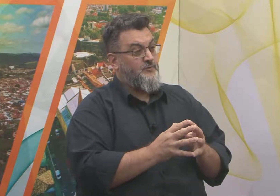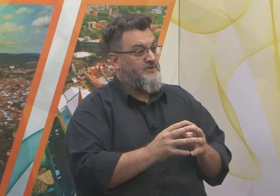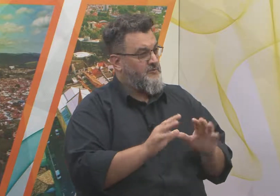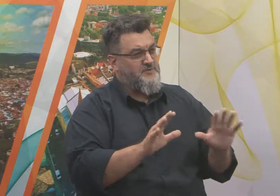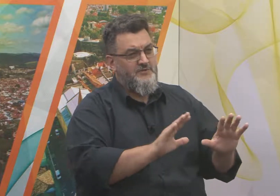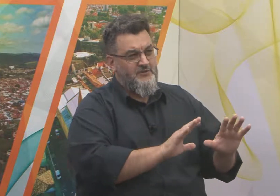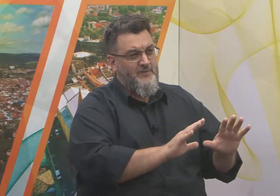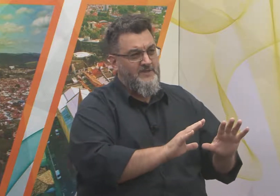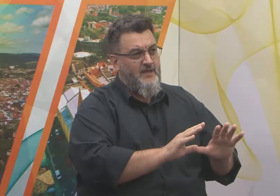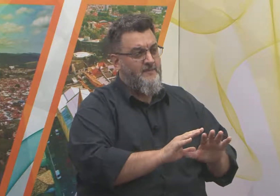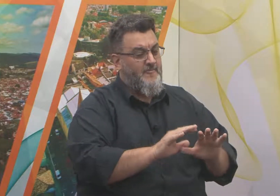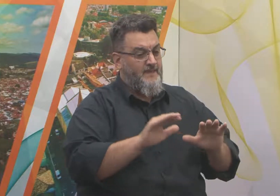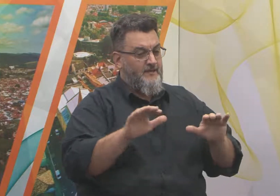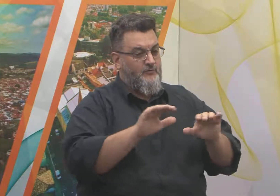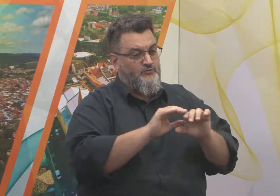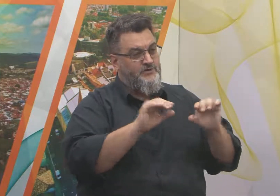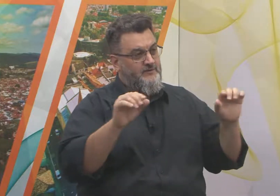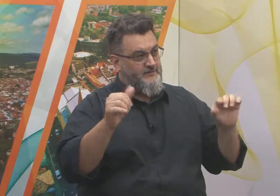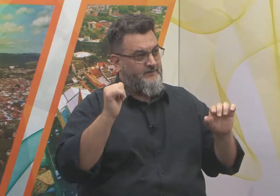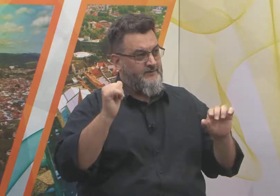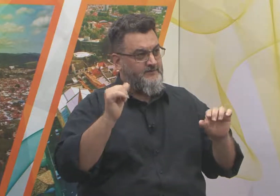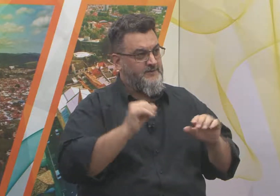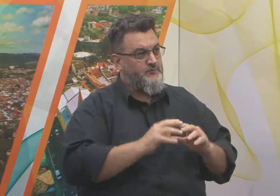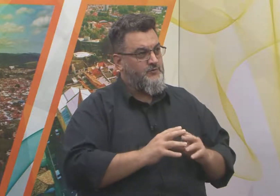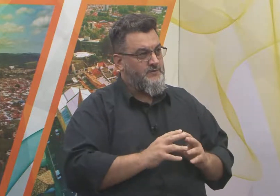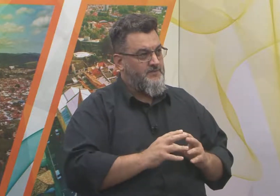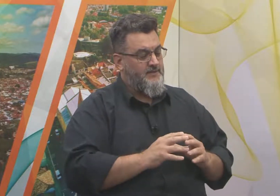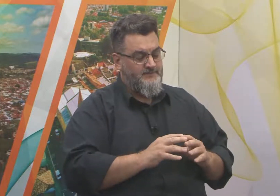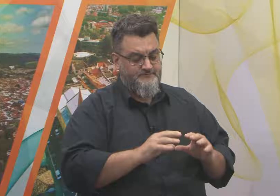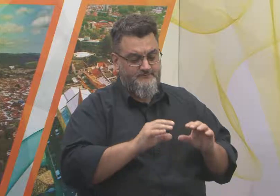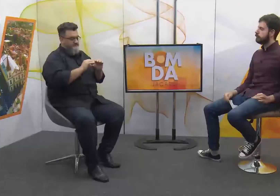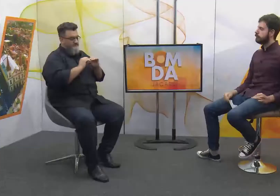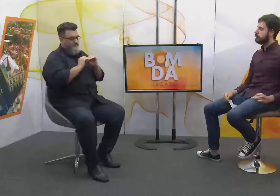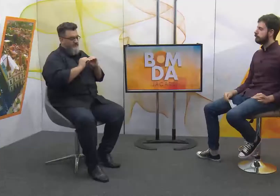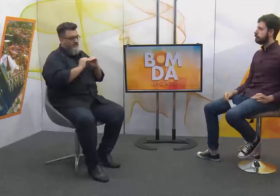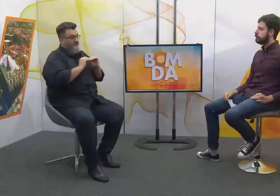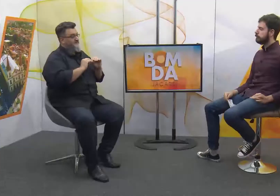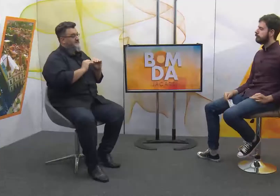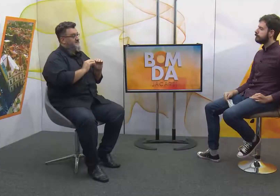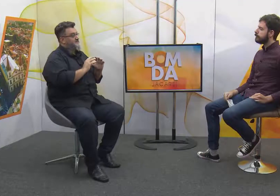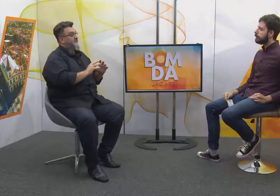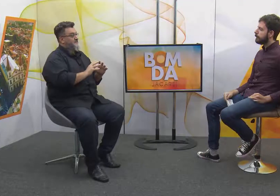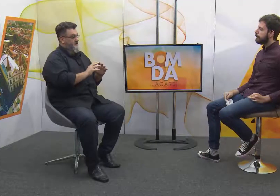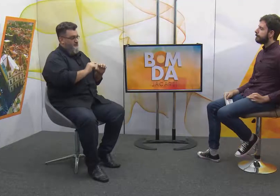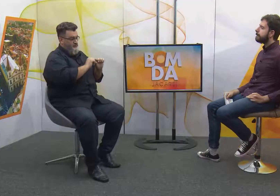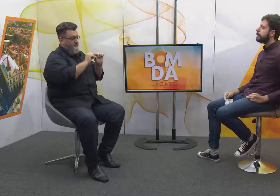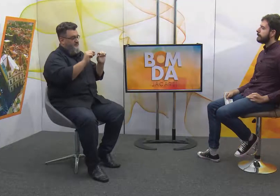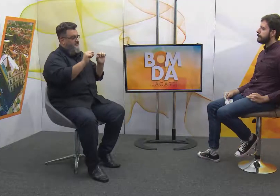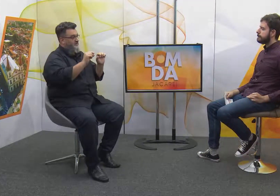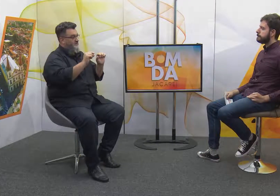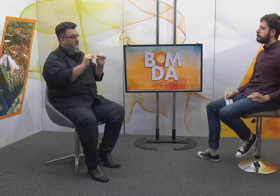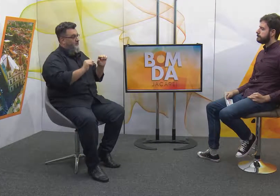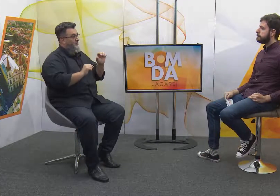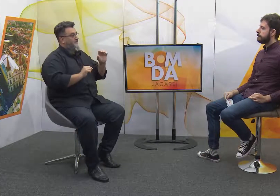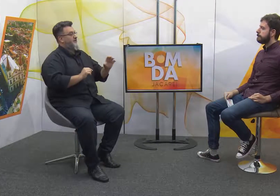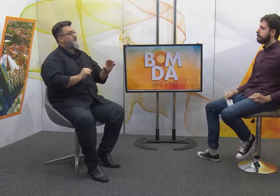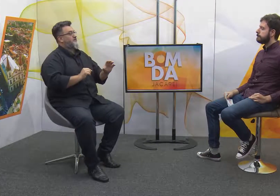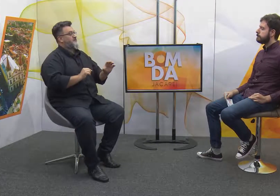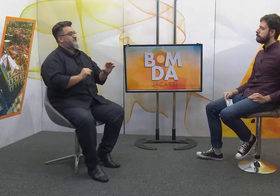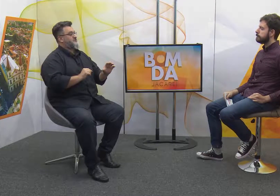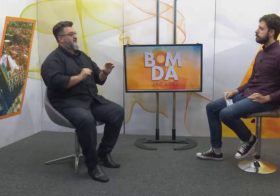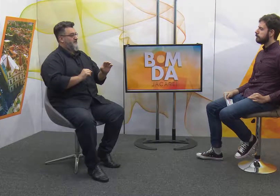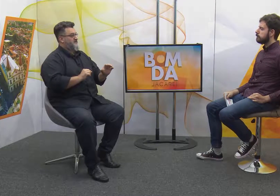da economia. Só para a gente poder ter uma ideia, de acordo com o IPEA, a inflação de alimentos, só no quesito alimento,